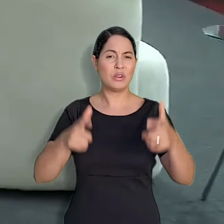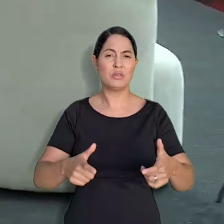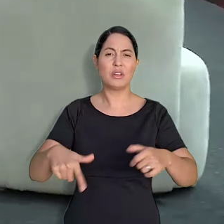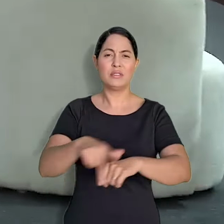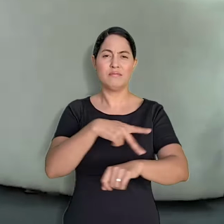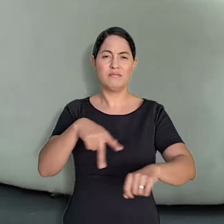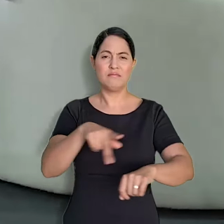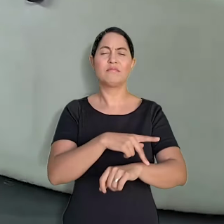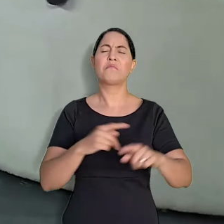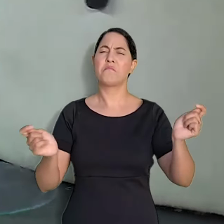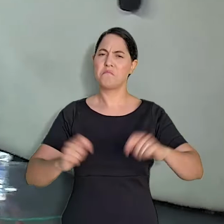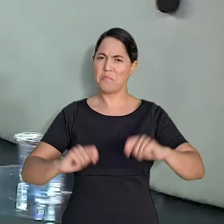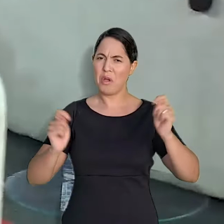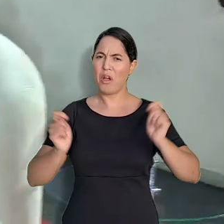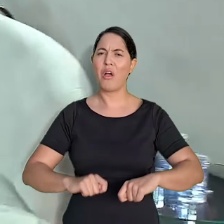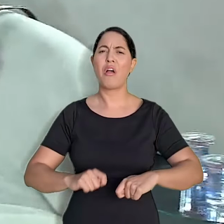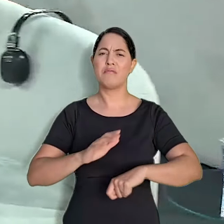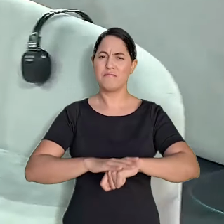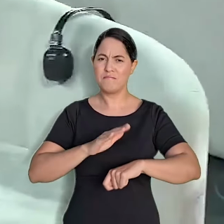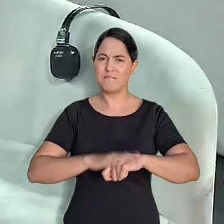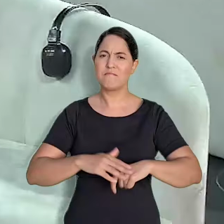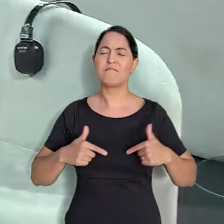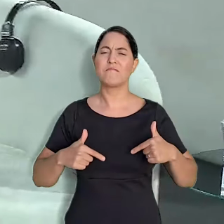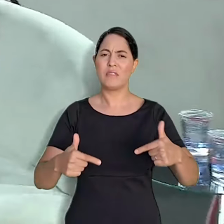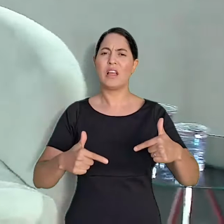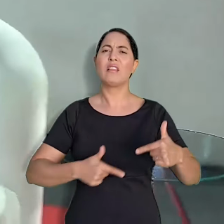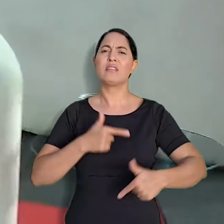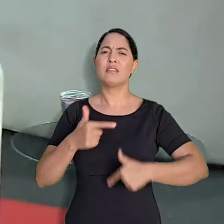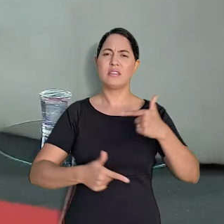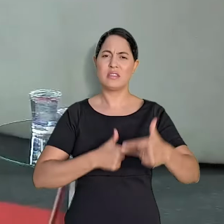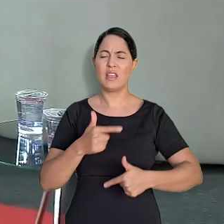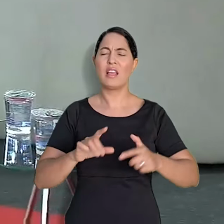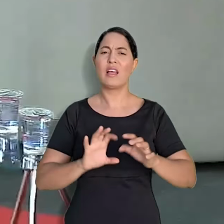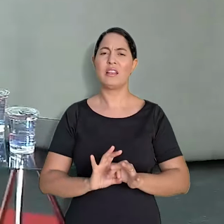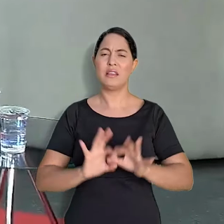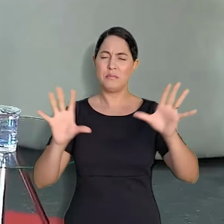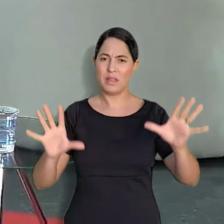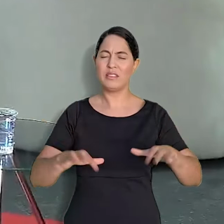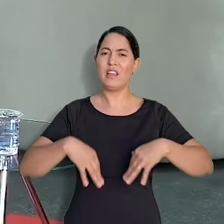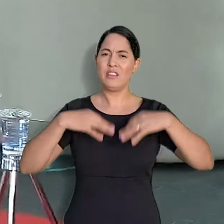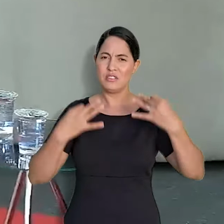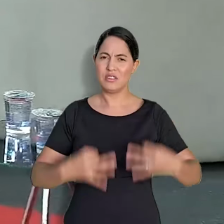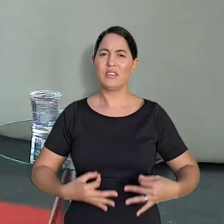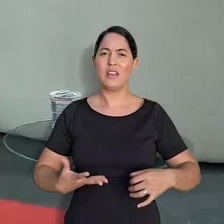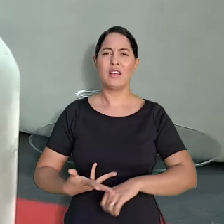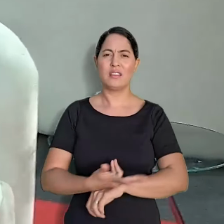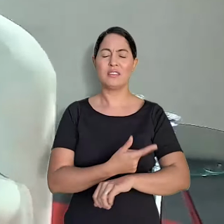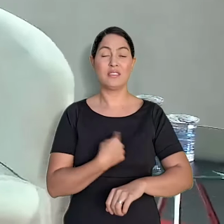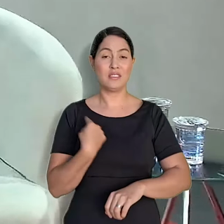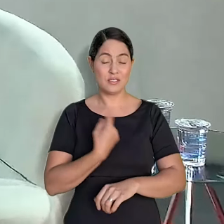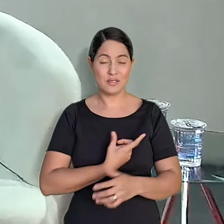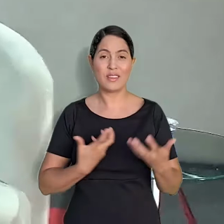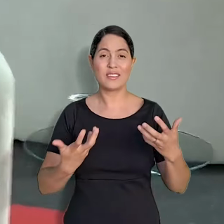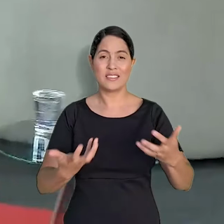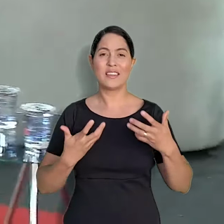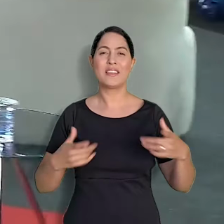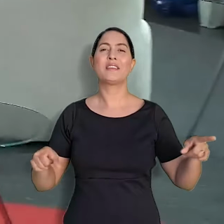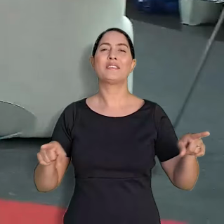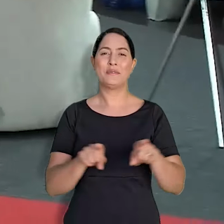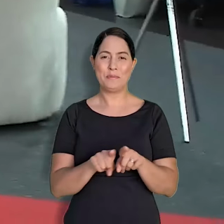país possam ter as mesmas condições para trabalhar com liberdade, dignidade, prosperidade e ser bem-sucedido, que é isso que a gente quer